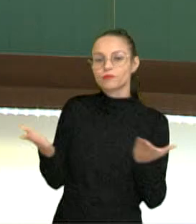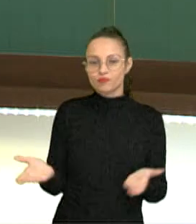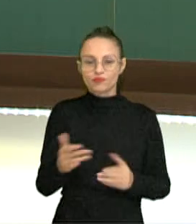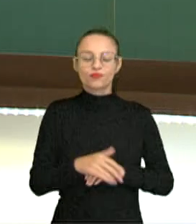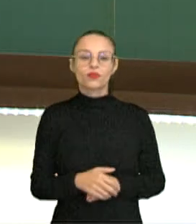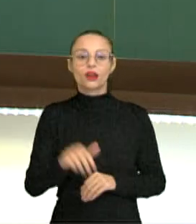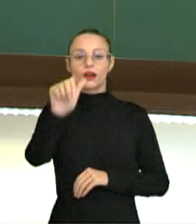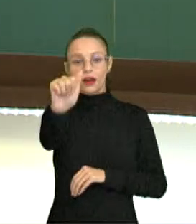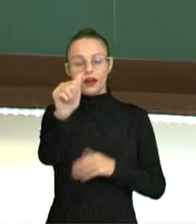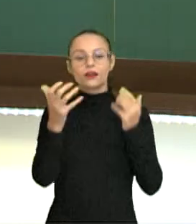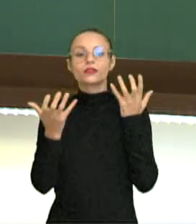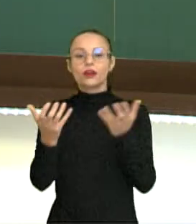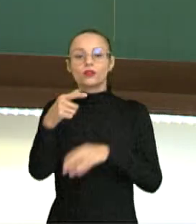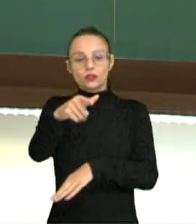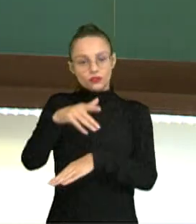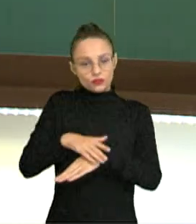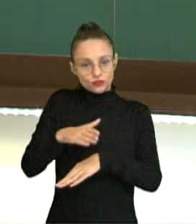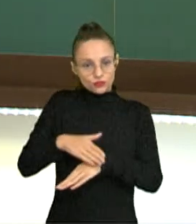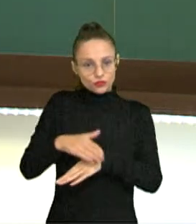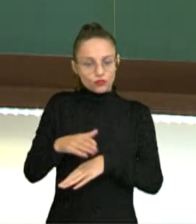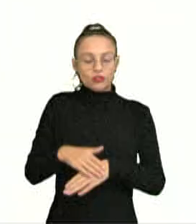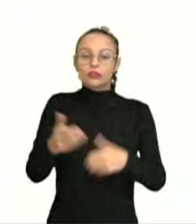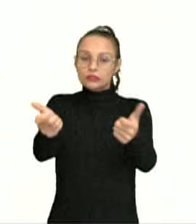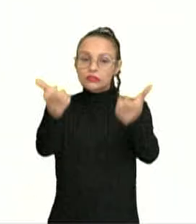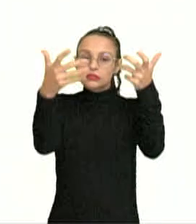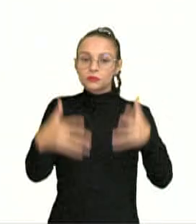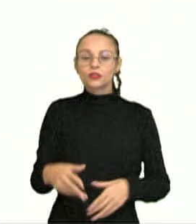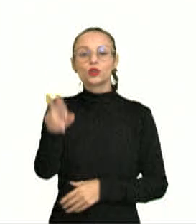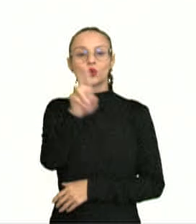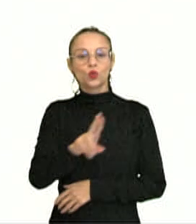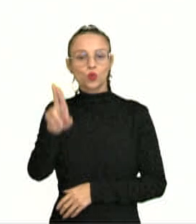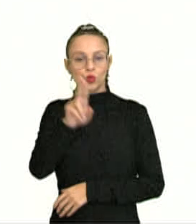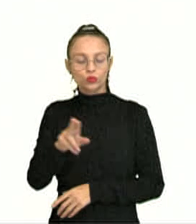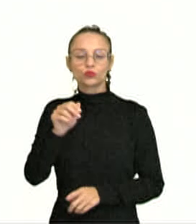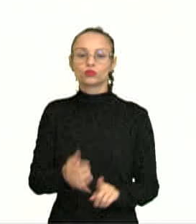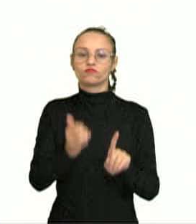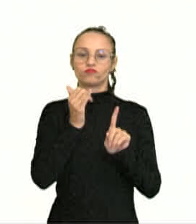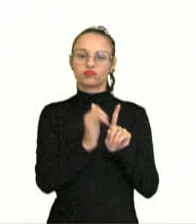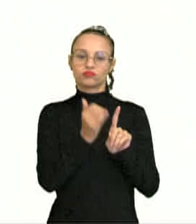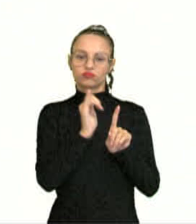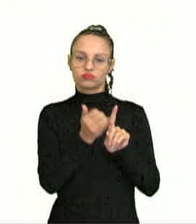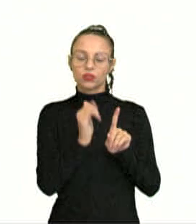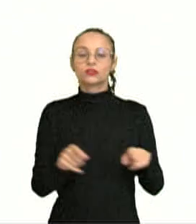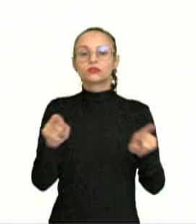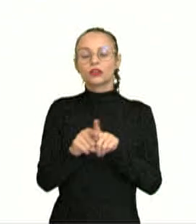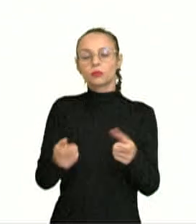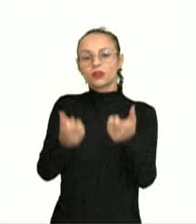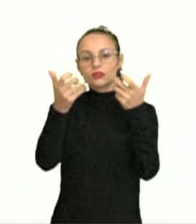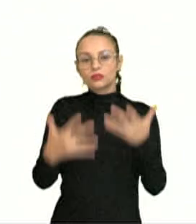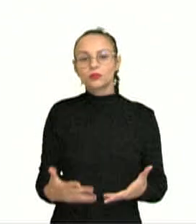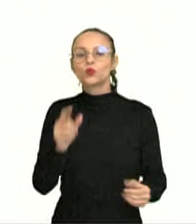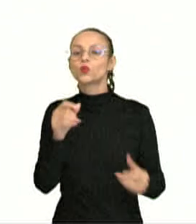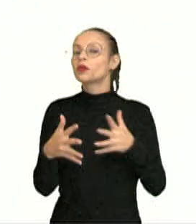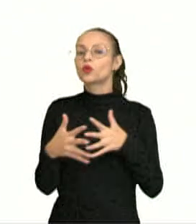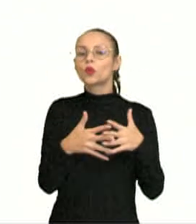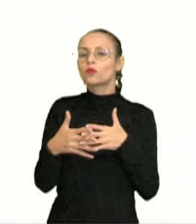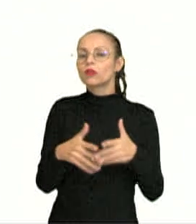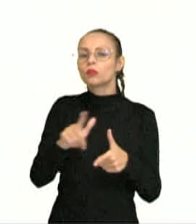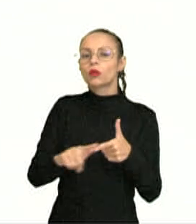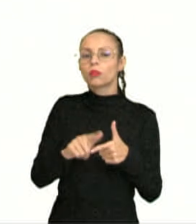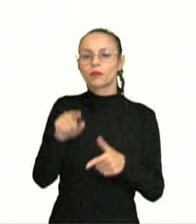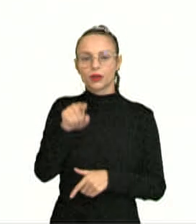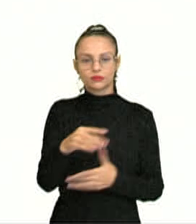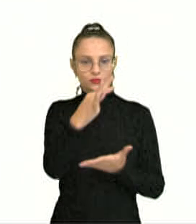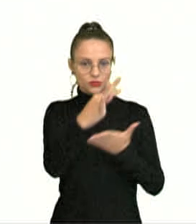A, eu quero então que você explique o uso do discurso direto e identifique o conflito. Então, aqui